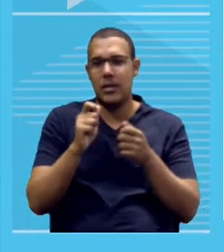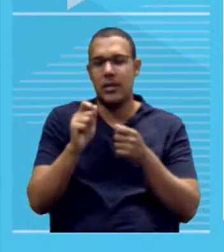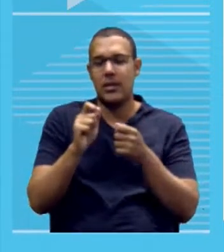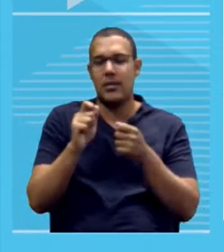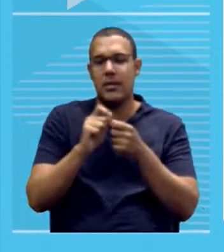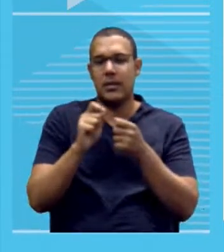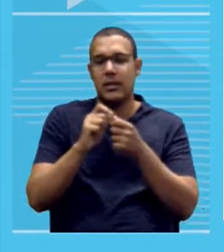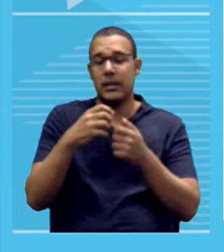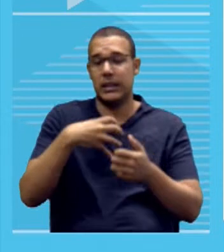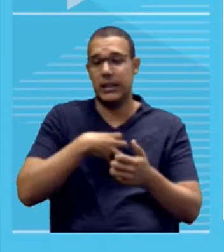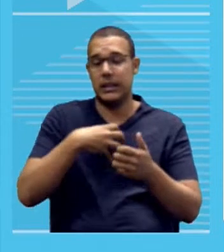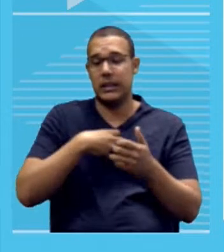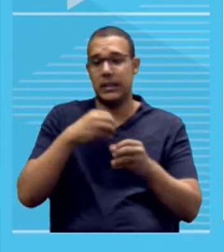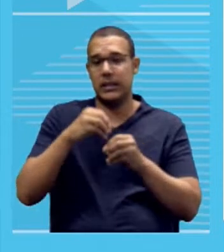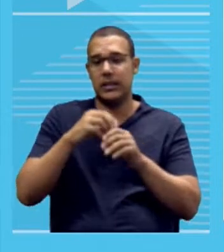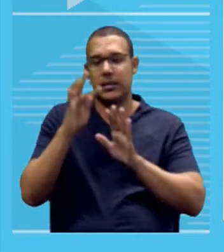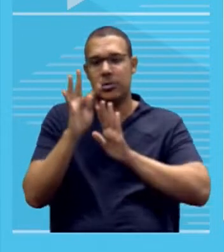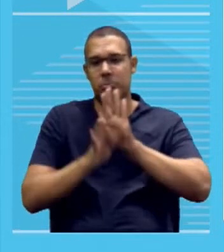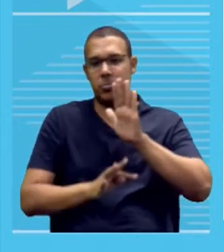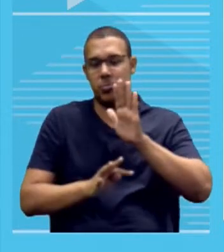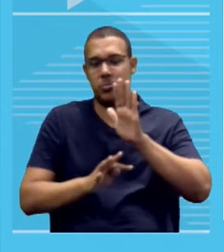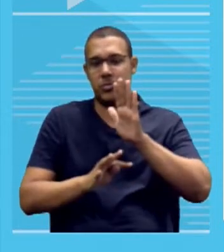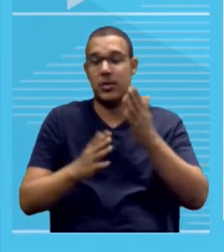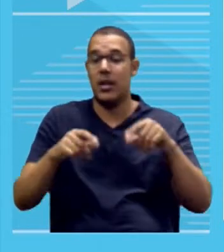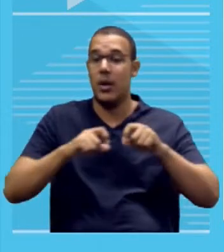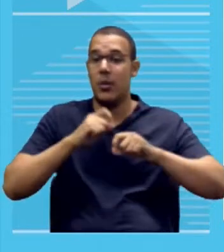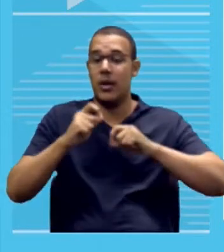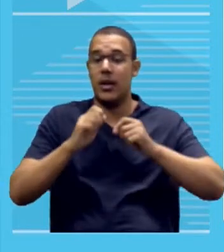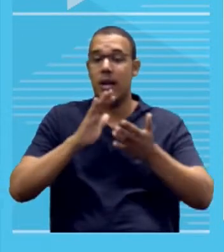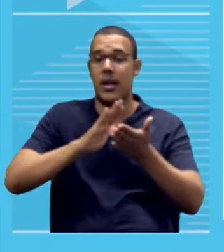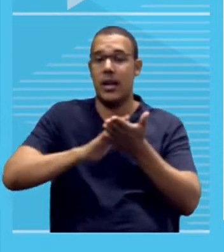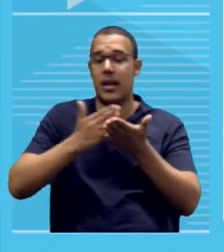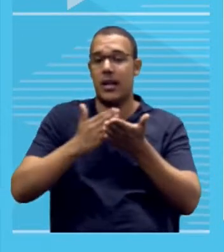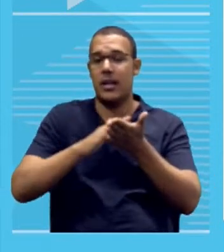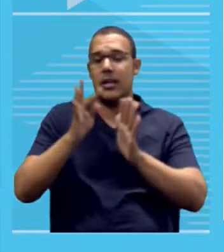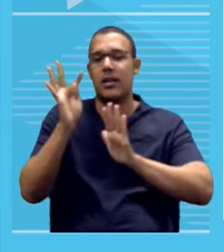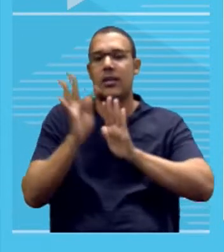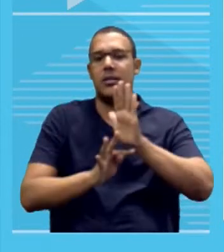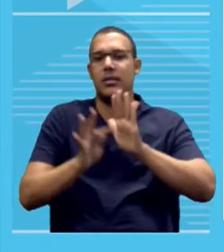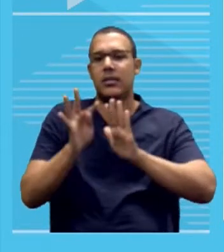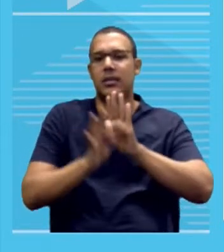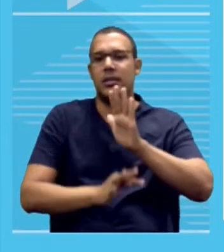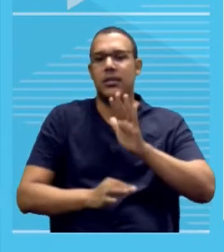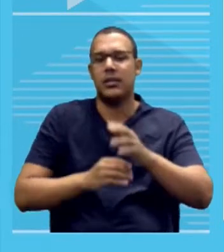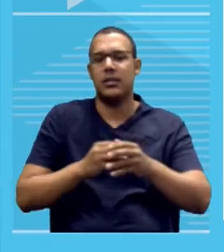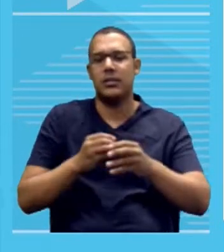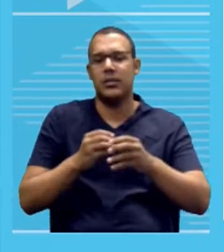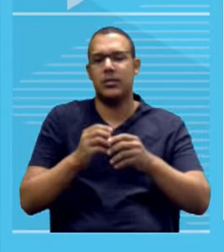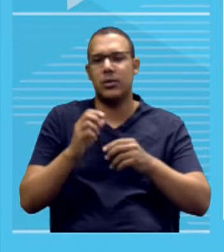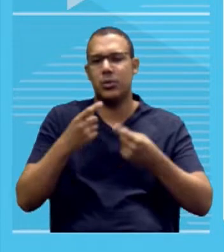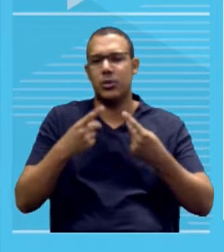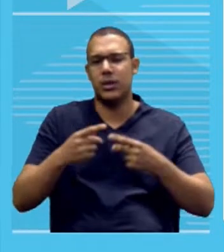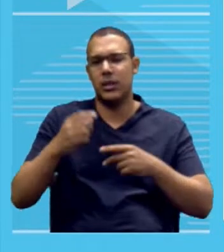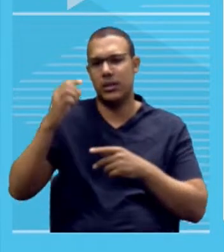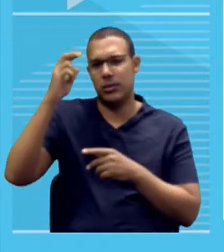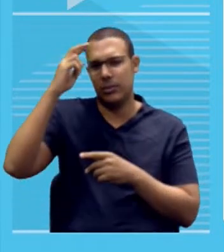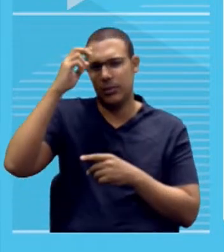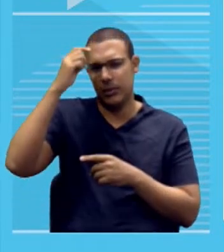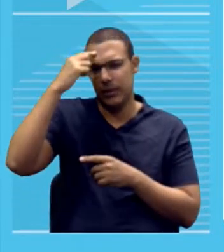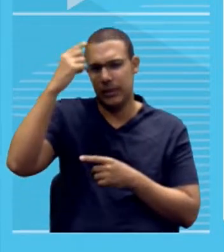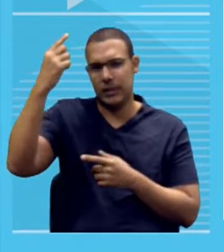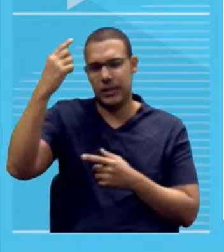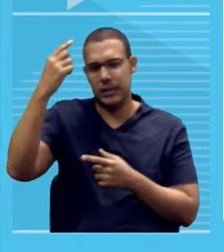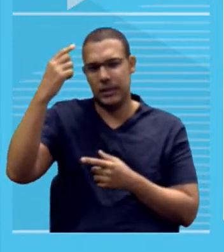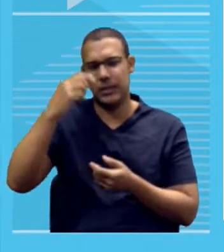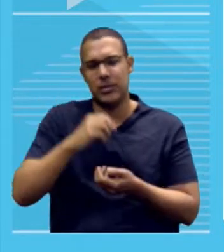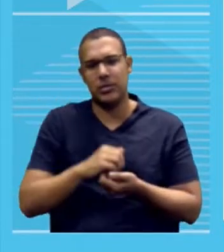sentido ou seja interpretar o texto de maneira inteligente né pessoal E aí observar também a análise